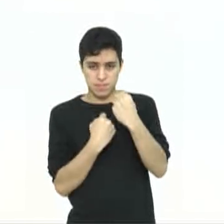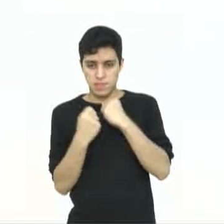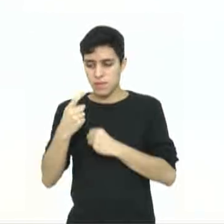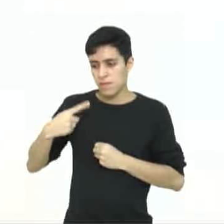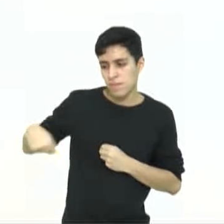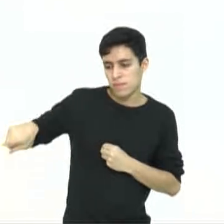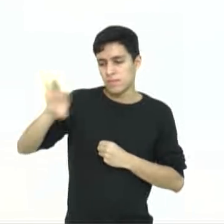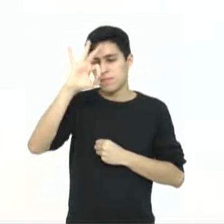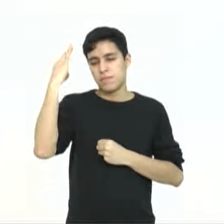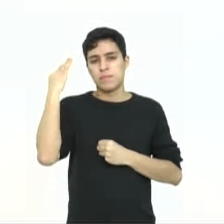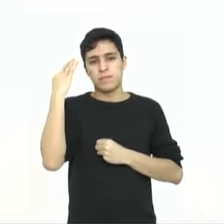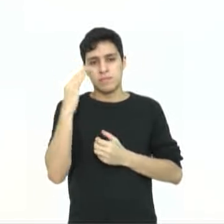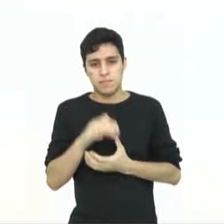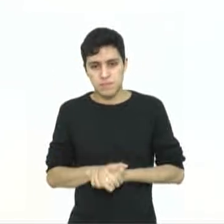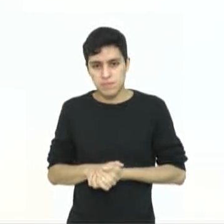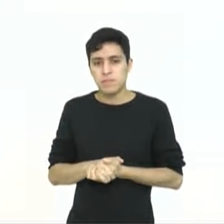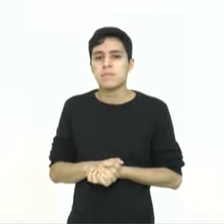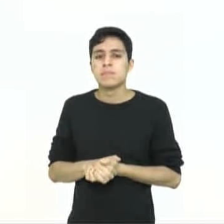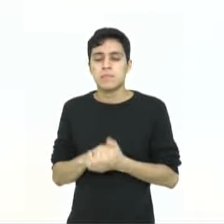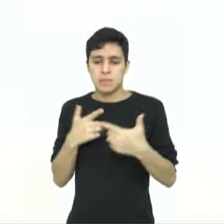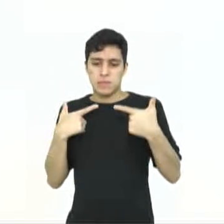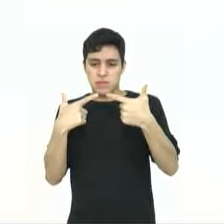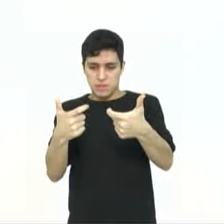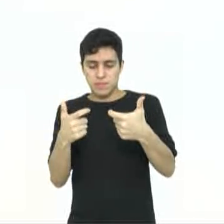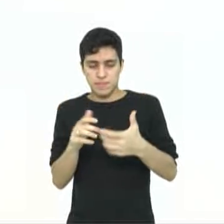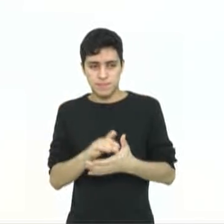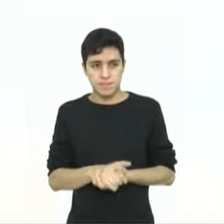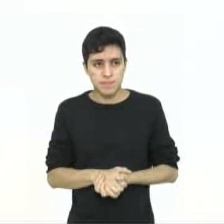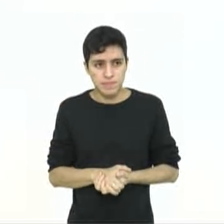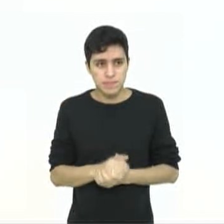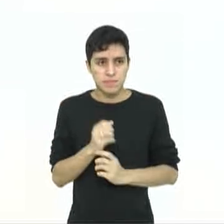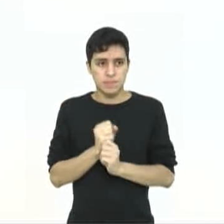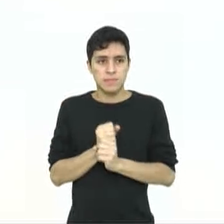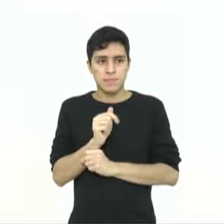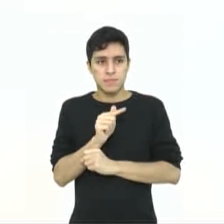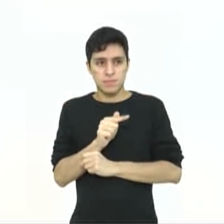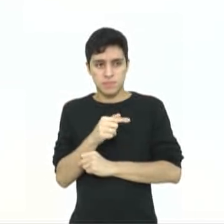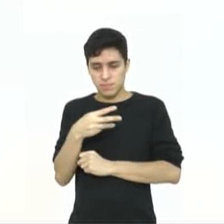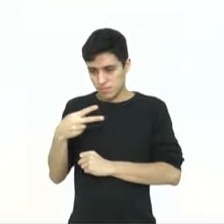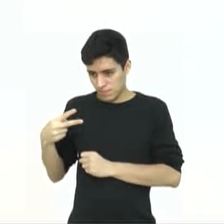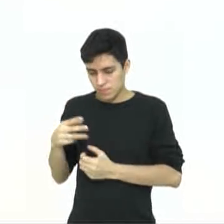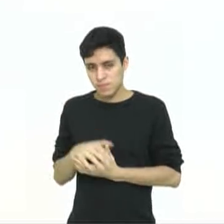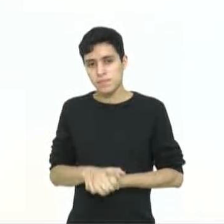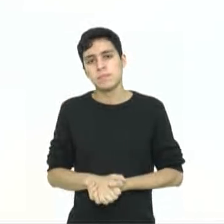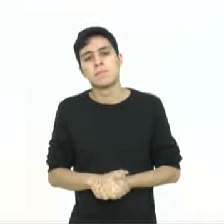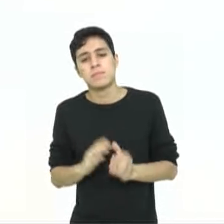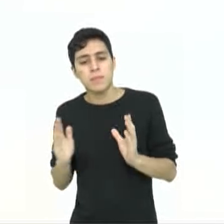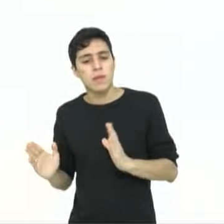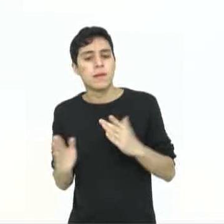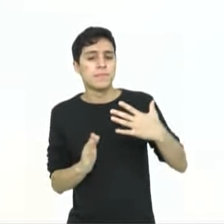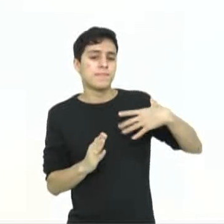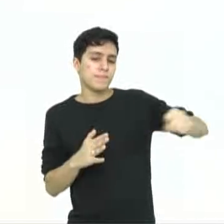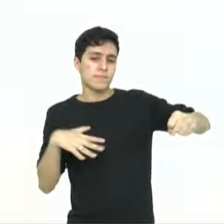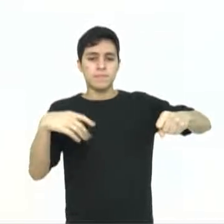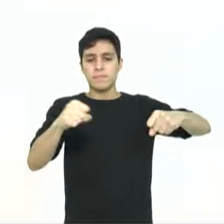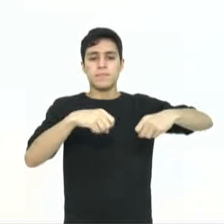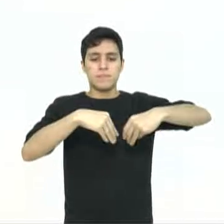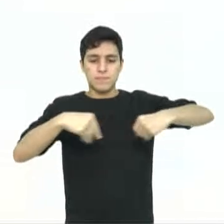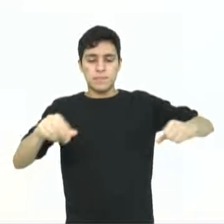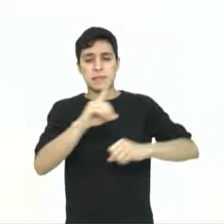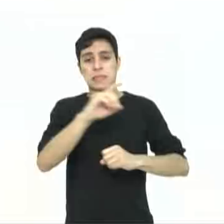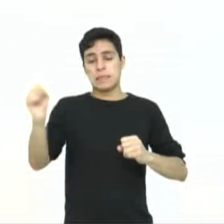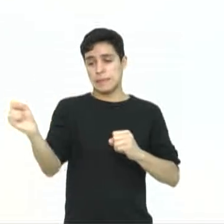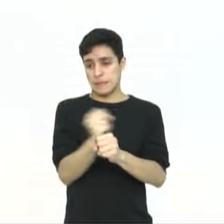a região que Maomé conseguiu criar um Estado Islâmico ainda em vida. O seu legado é a unificação dessa